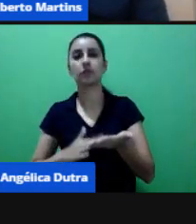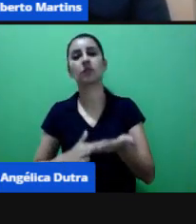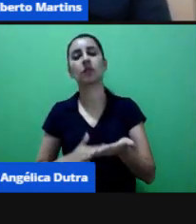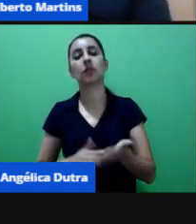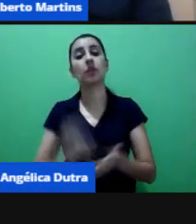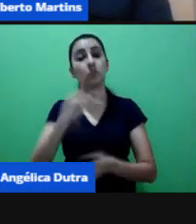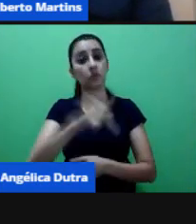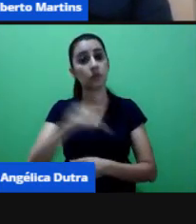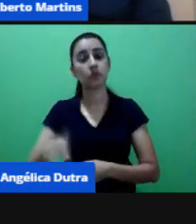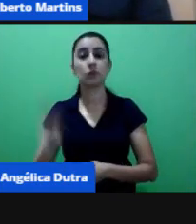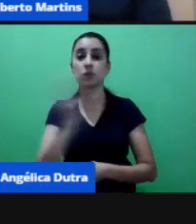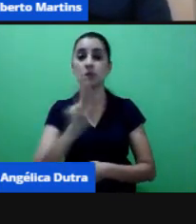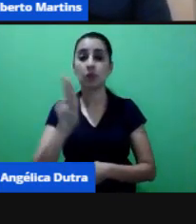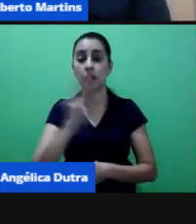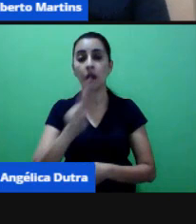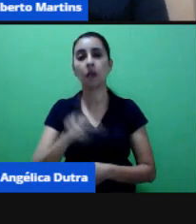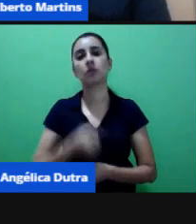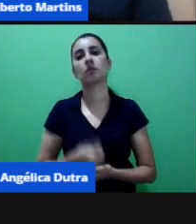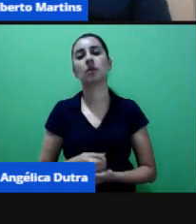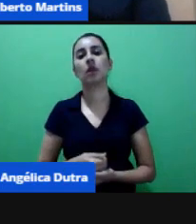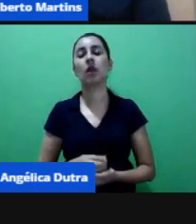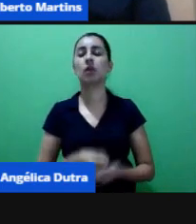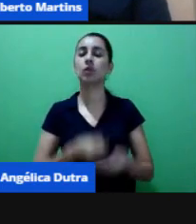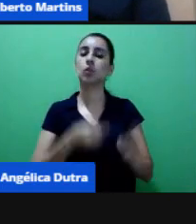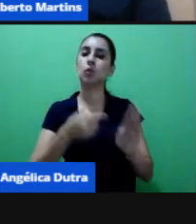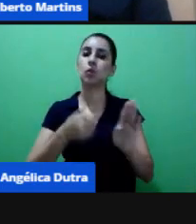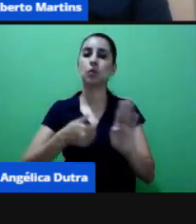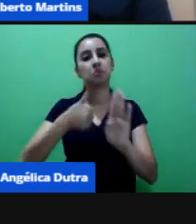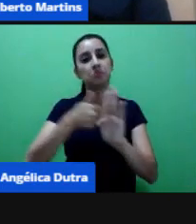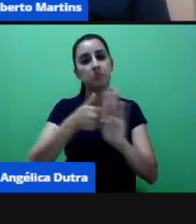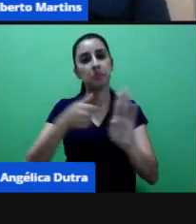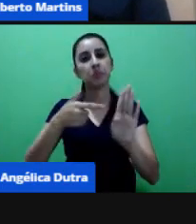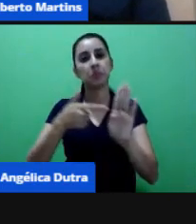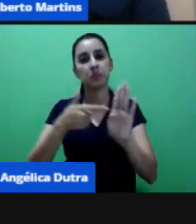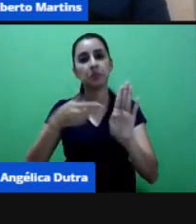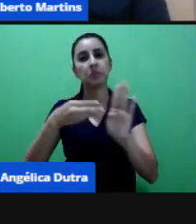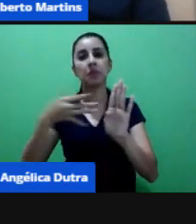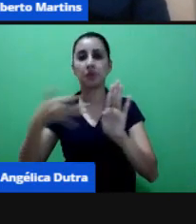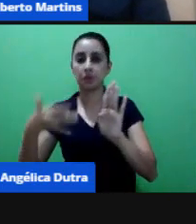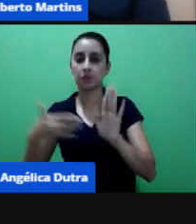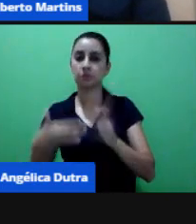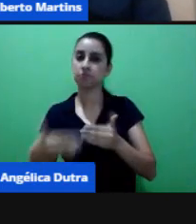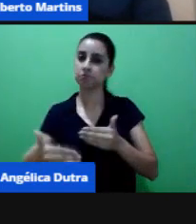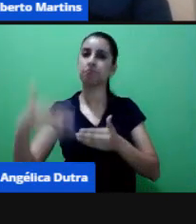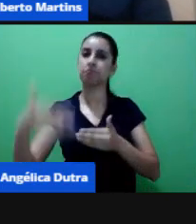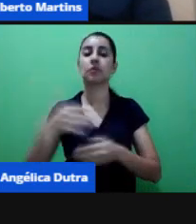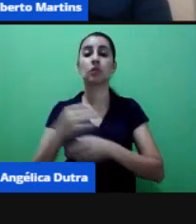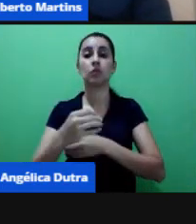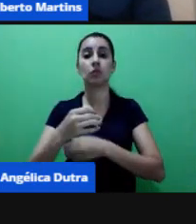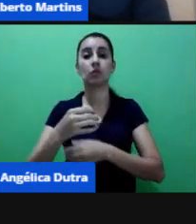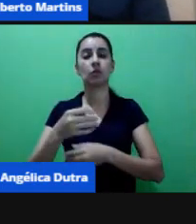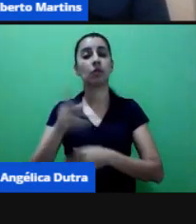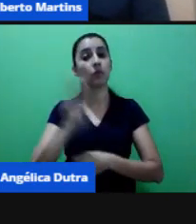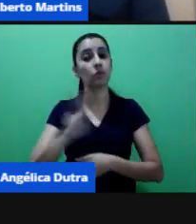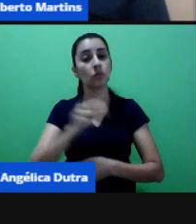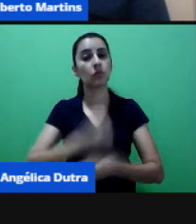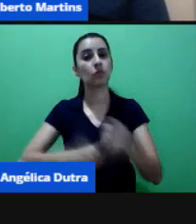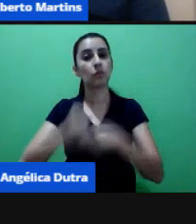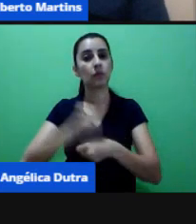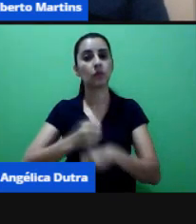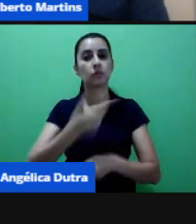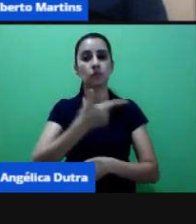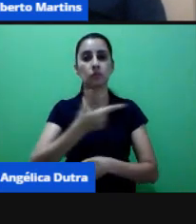como vocês participaram do caderno de atividades no ano letivo de 2020. Então, esse caderno